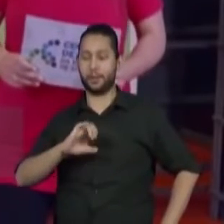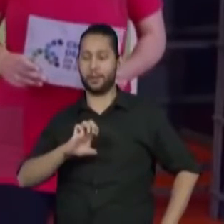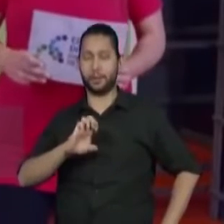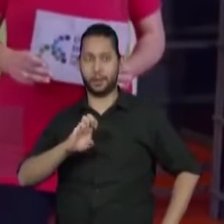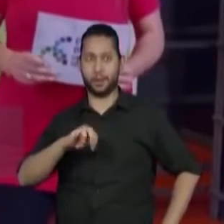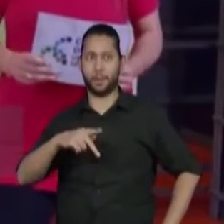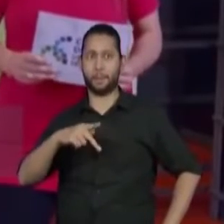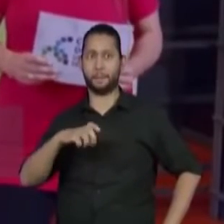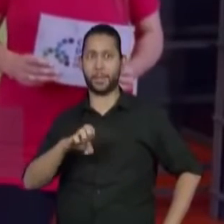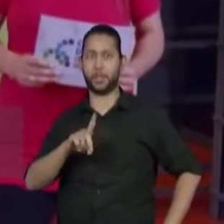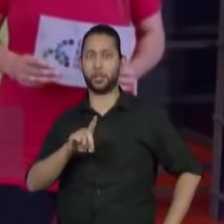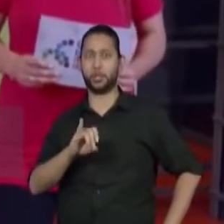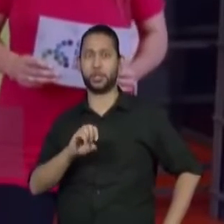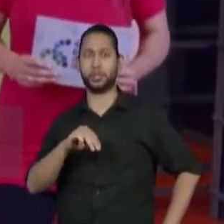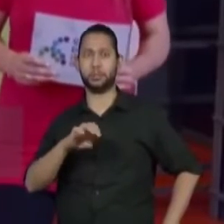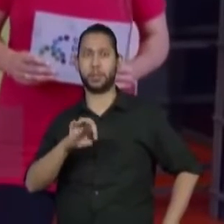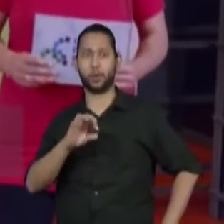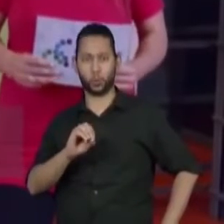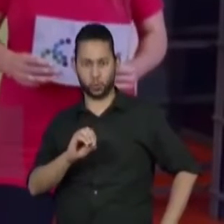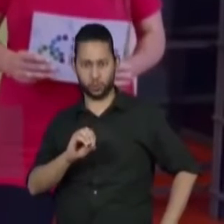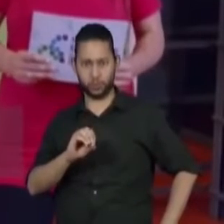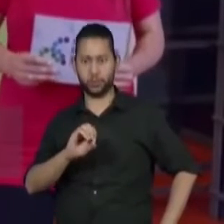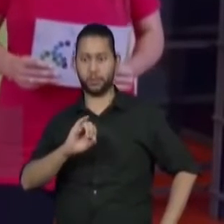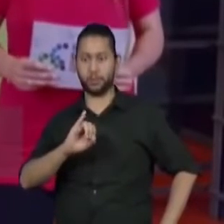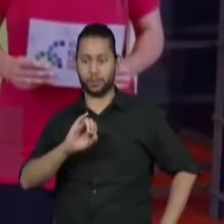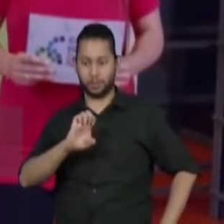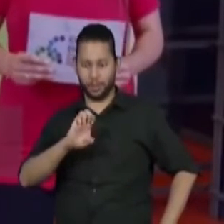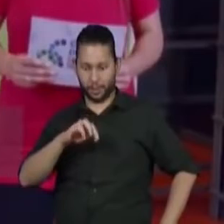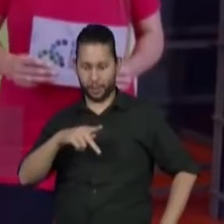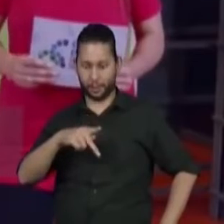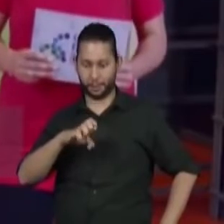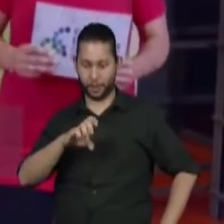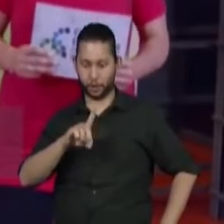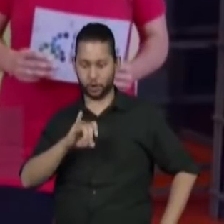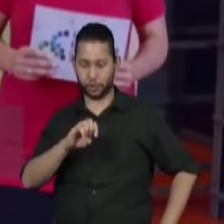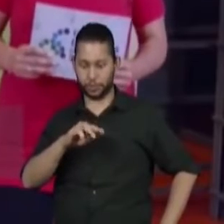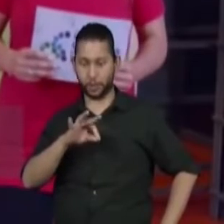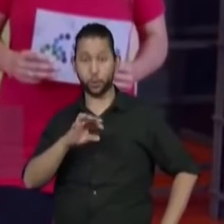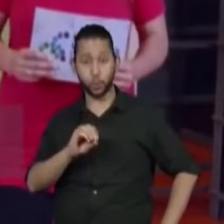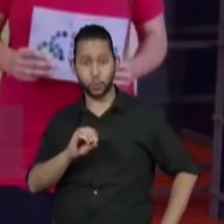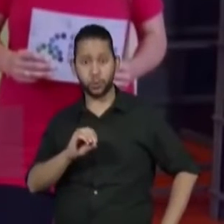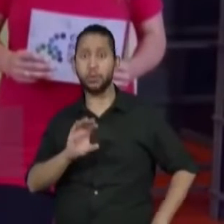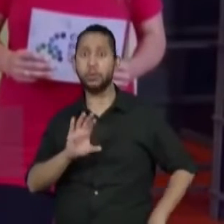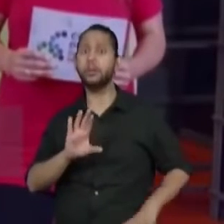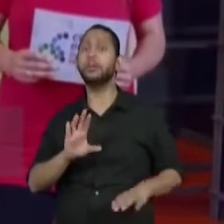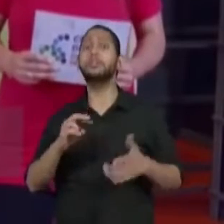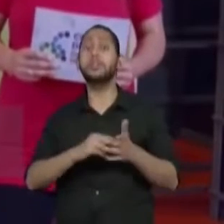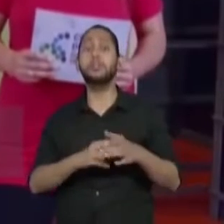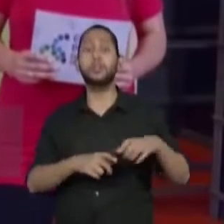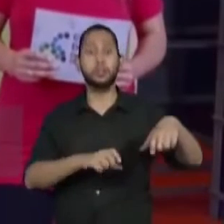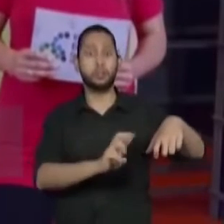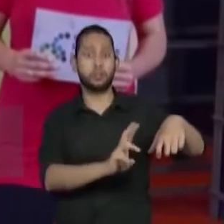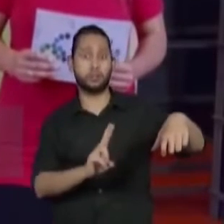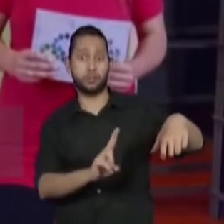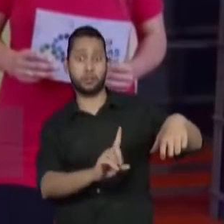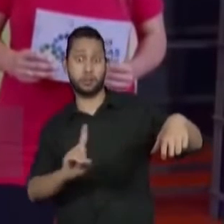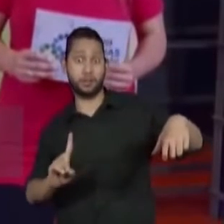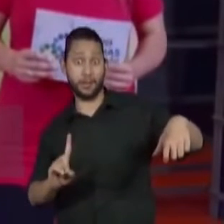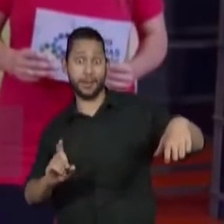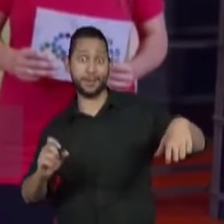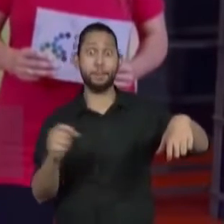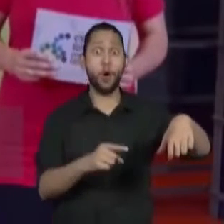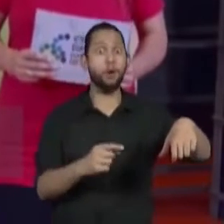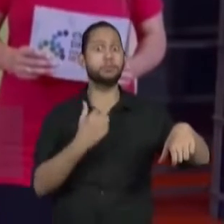Sim, E isso dá mesmo. para estudar as regras de impedimento aí de uma forma amigável. Bem, mesmo torcendo para